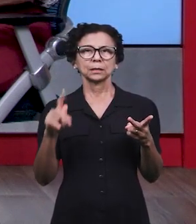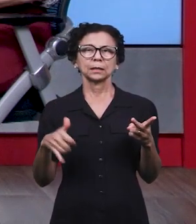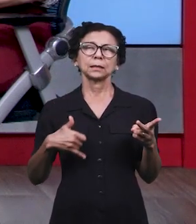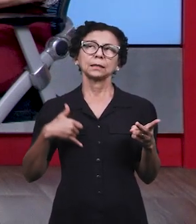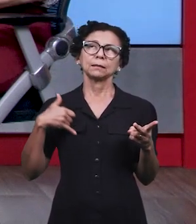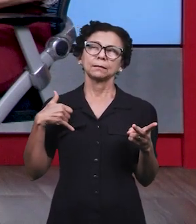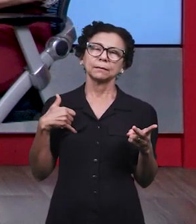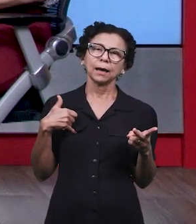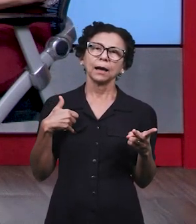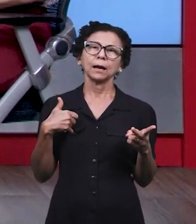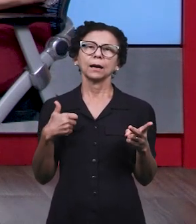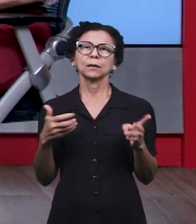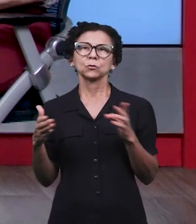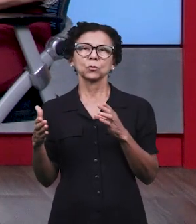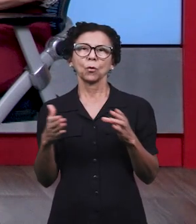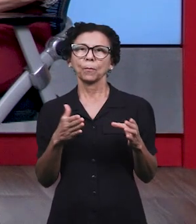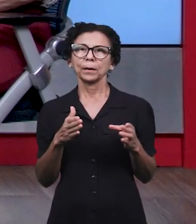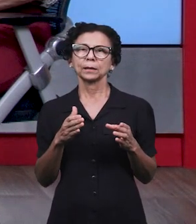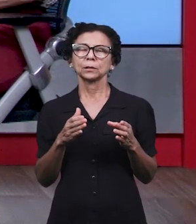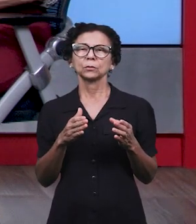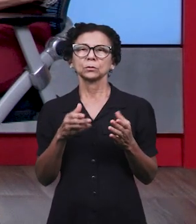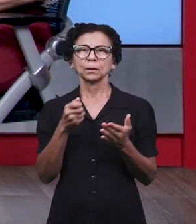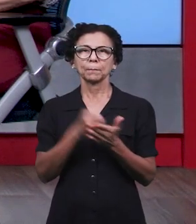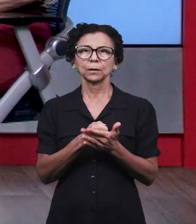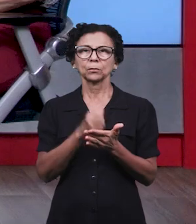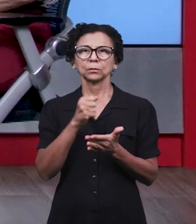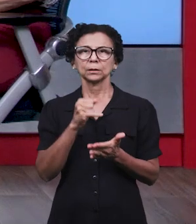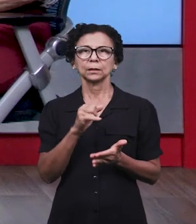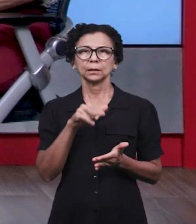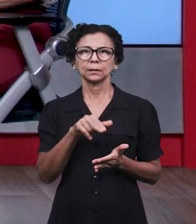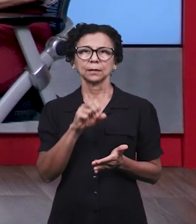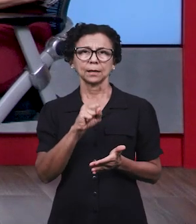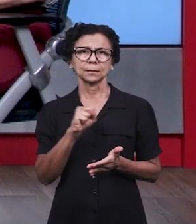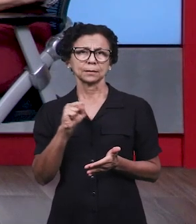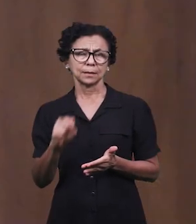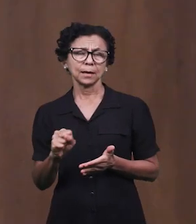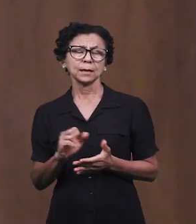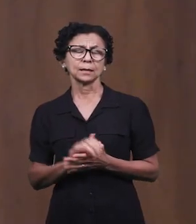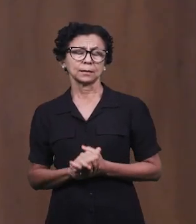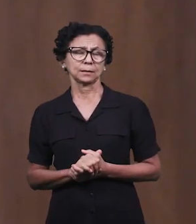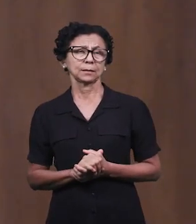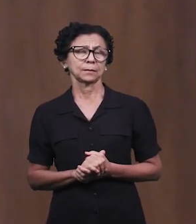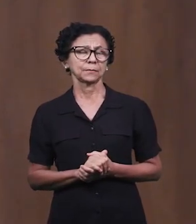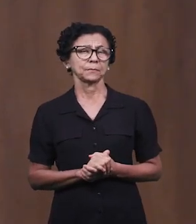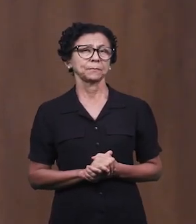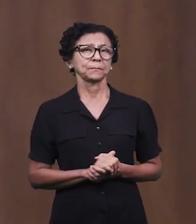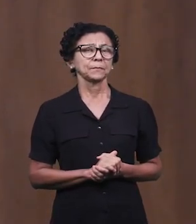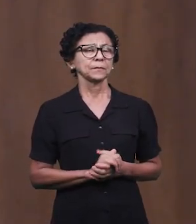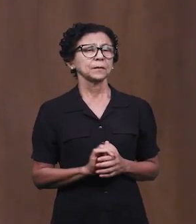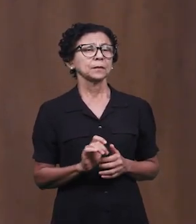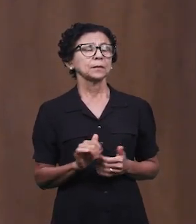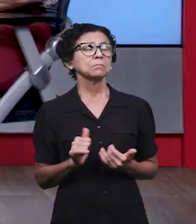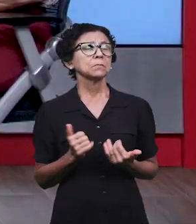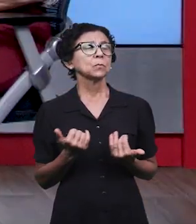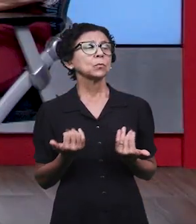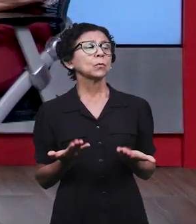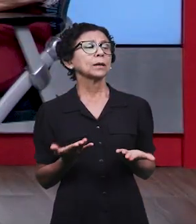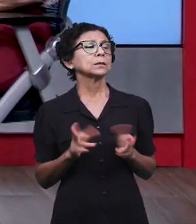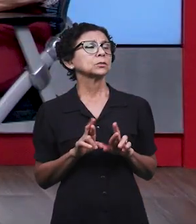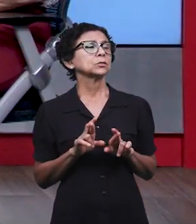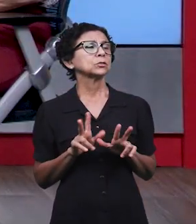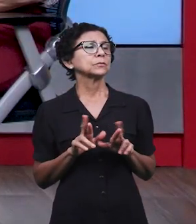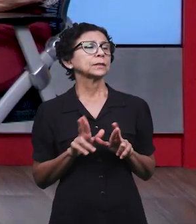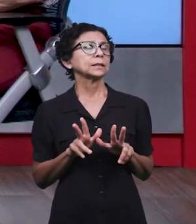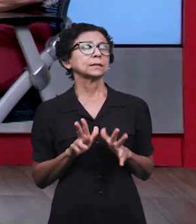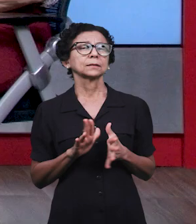ou tempo de contribuição? Se existe, quais seriam essas diferenças? Existe sim, Leonice.